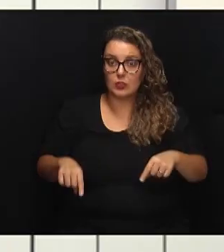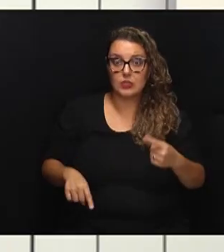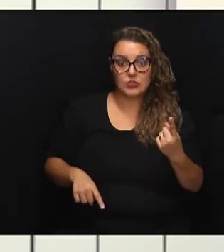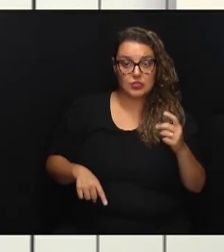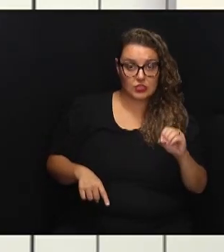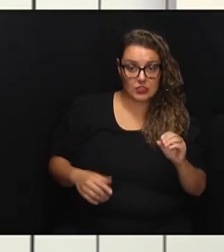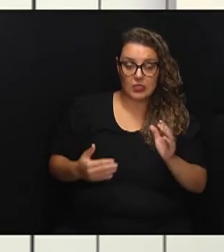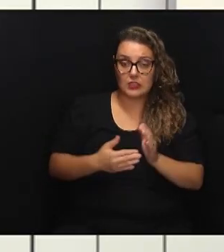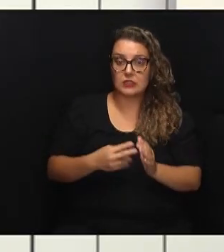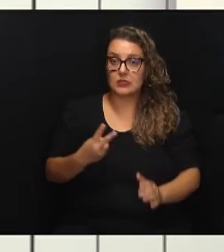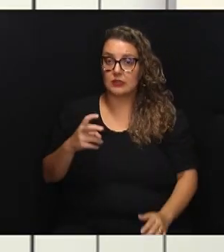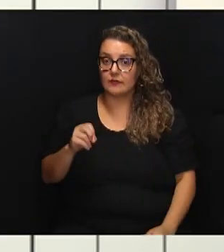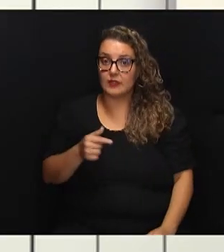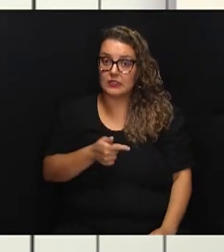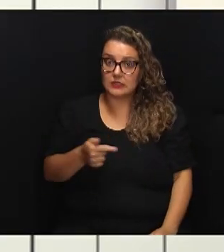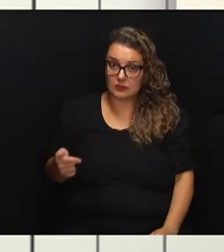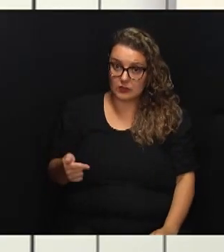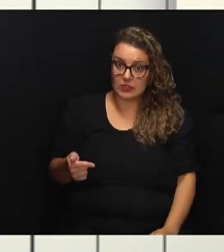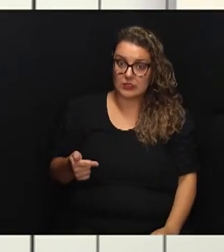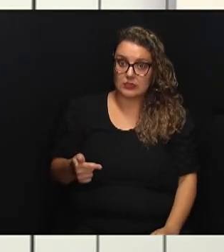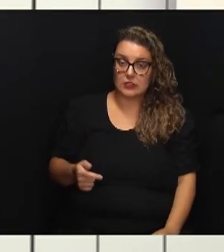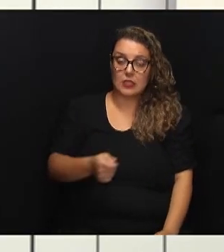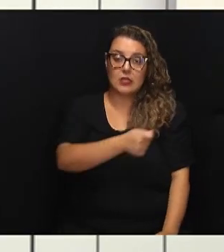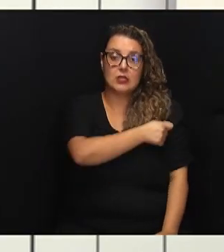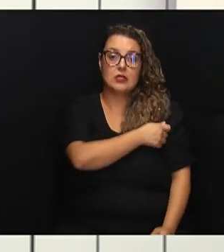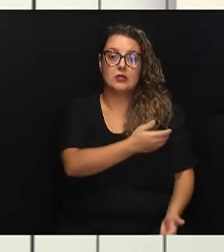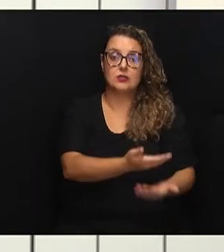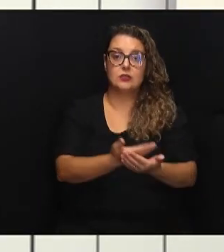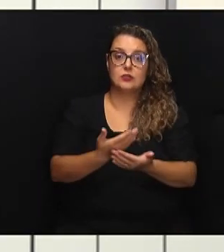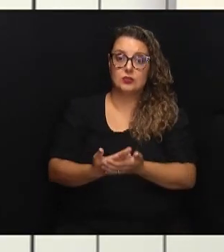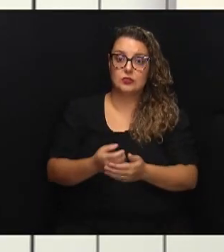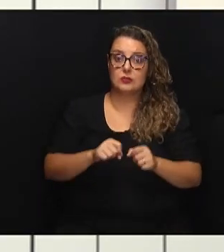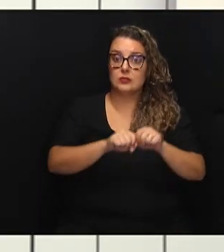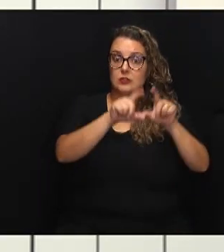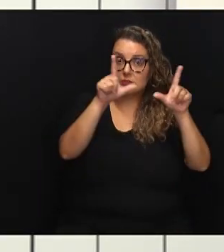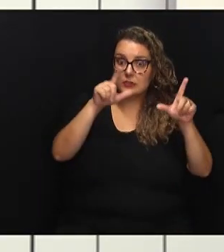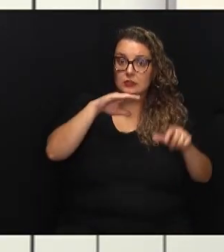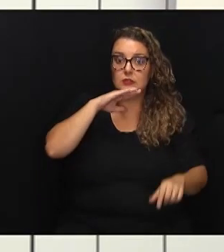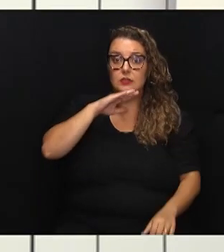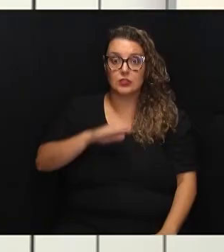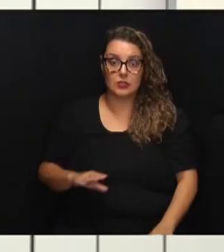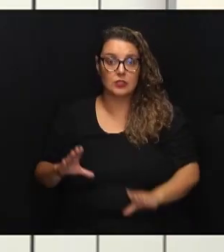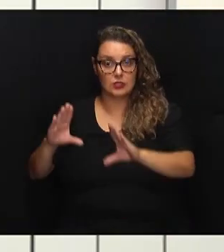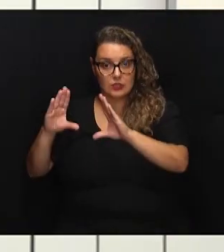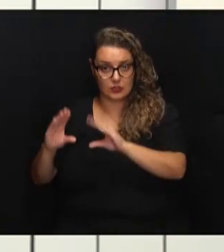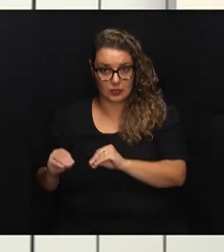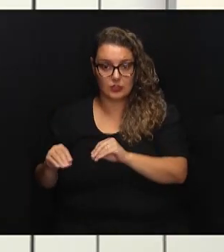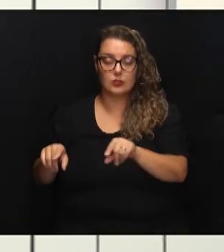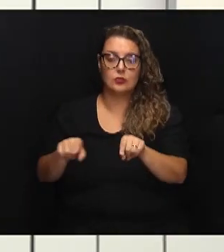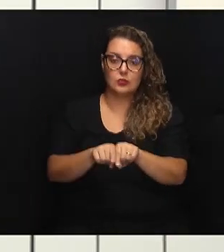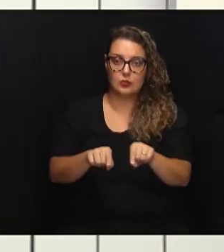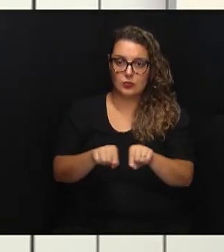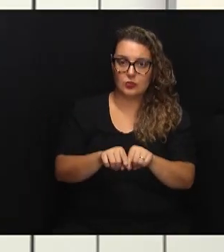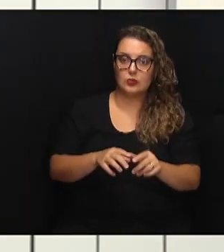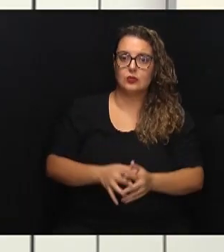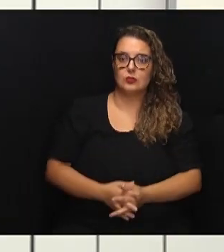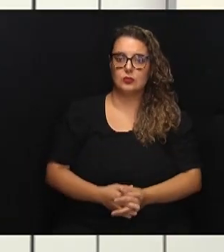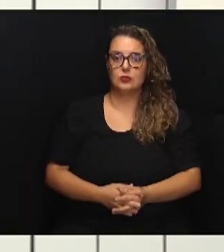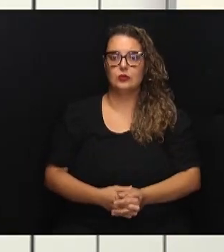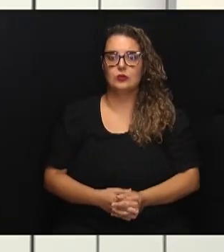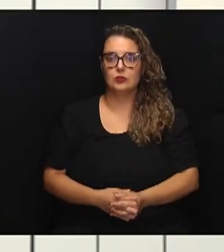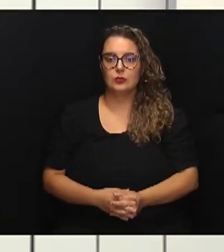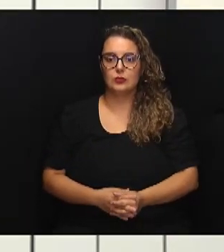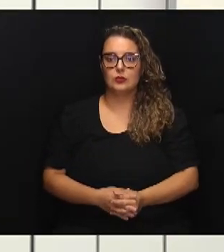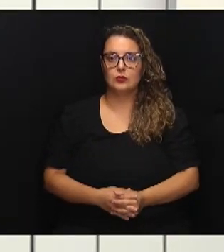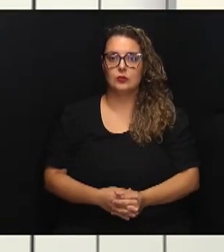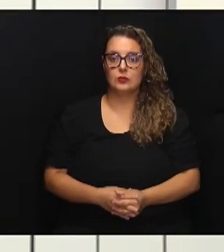e 20 semanas e as aulas estarão disponíveis nos períodos da manhã, tarde e também no período